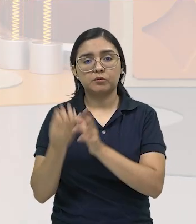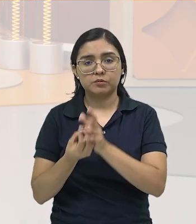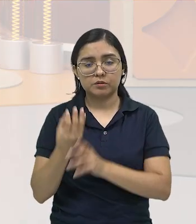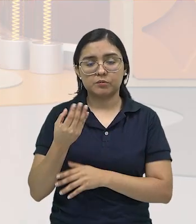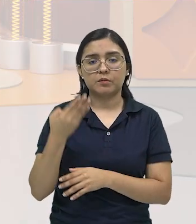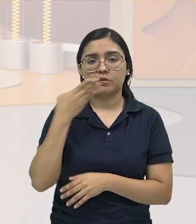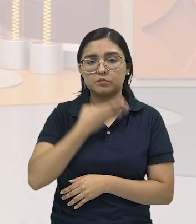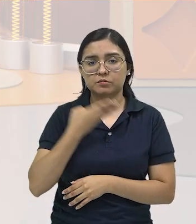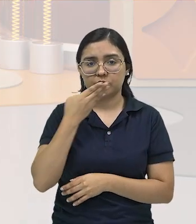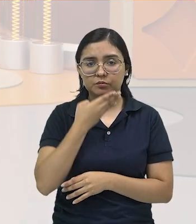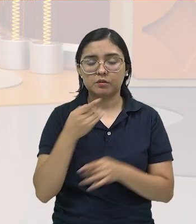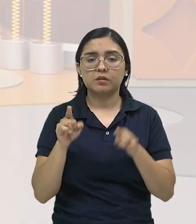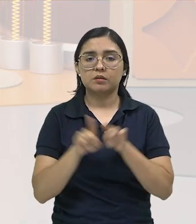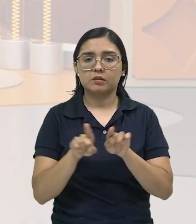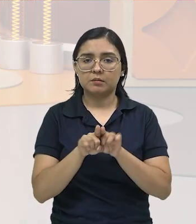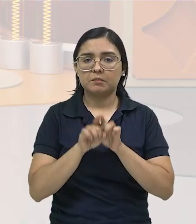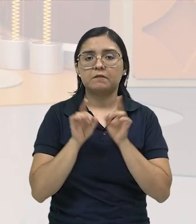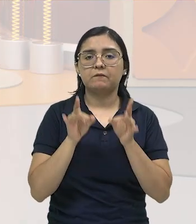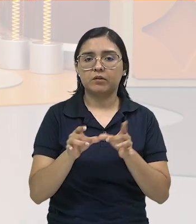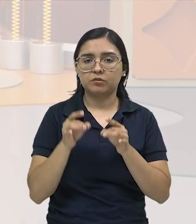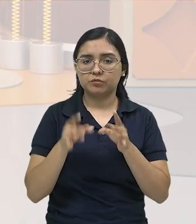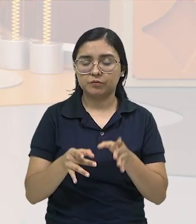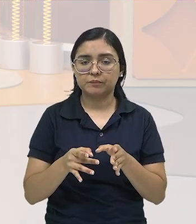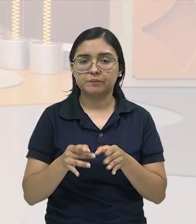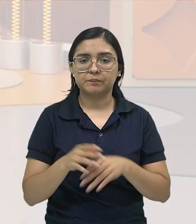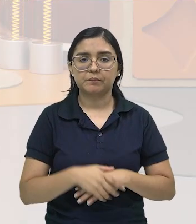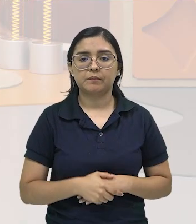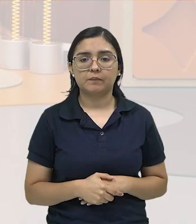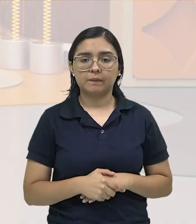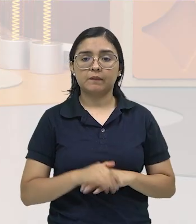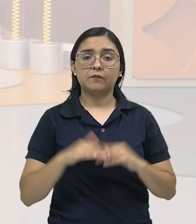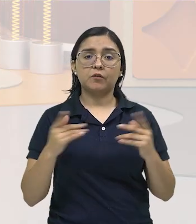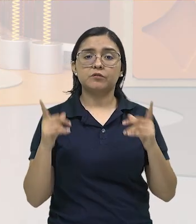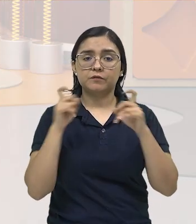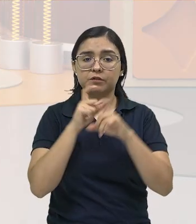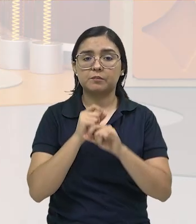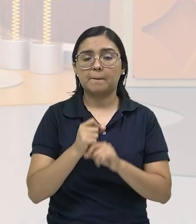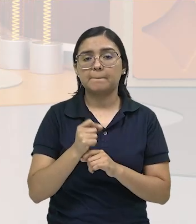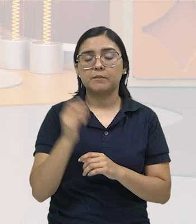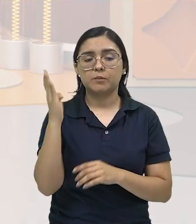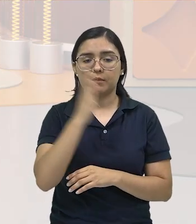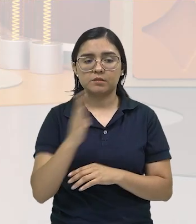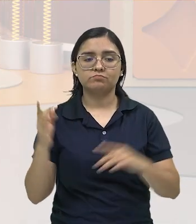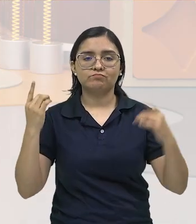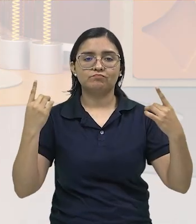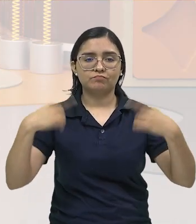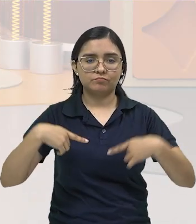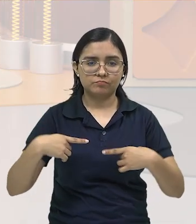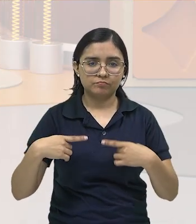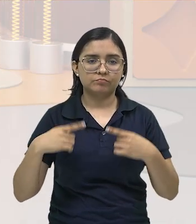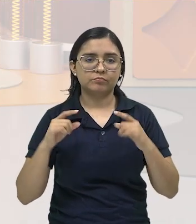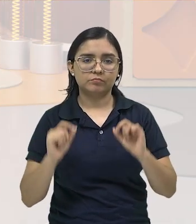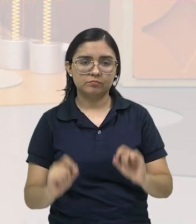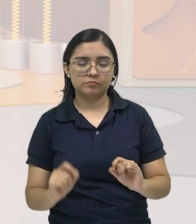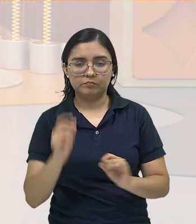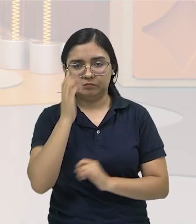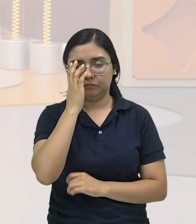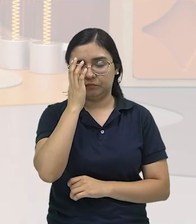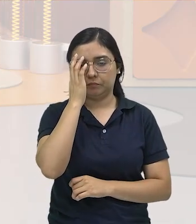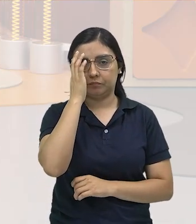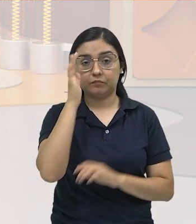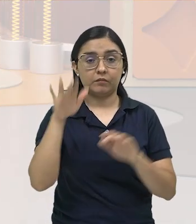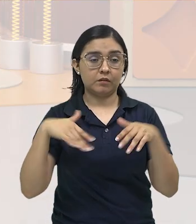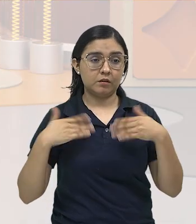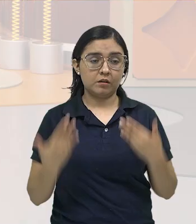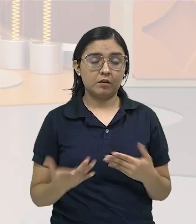produção e também o próprio transporte da sua mercadoria, ficou inviável para o Brasil concorrer internacionalmente com esses holandeses,